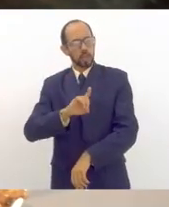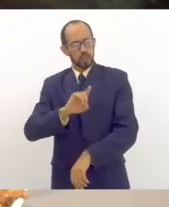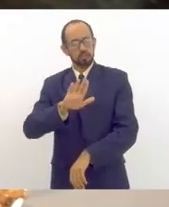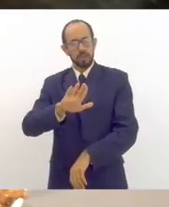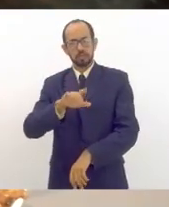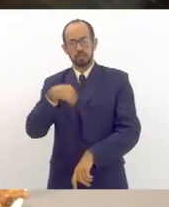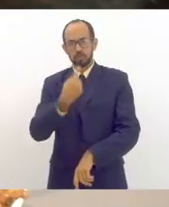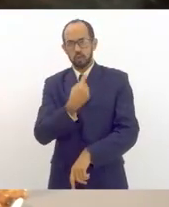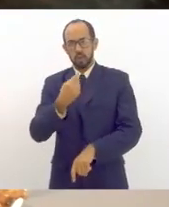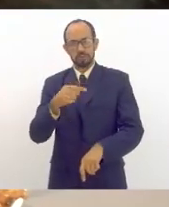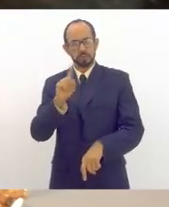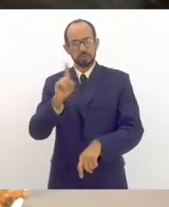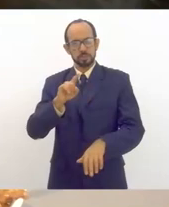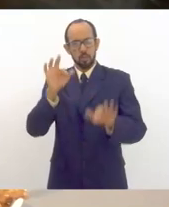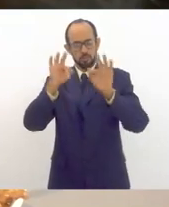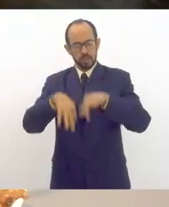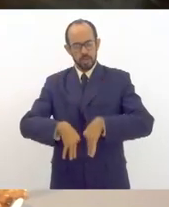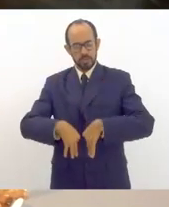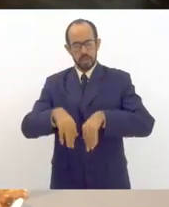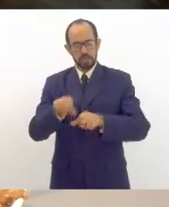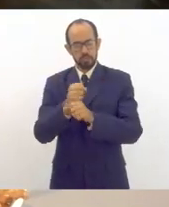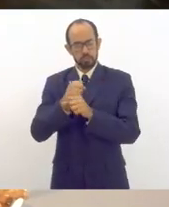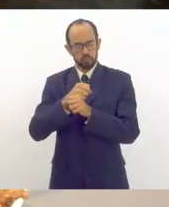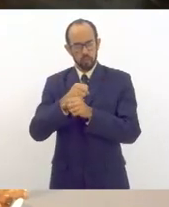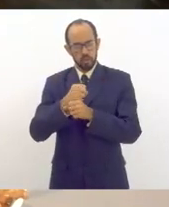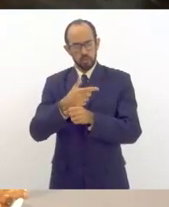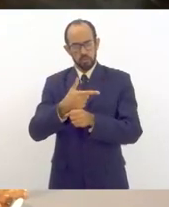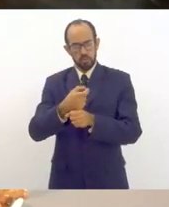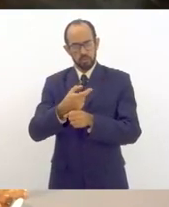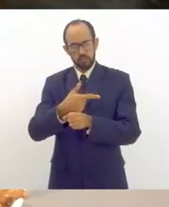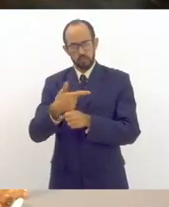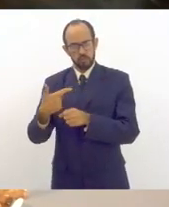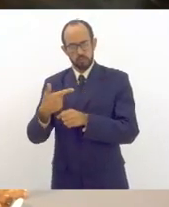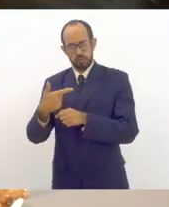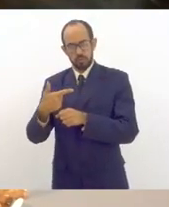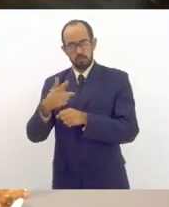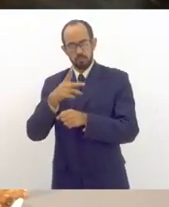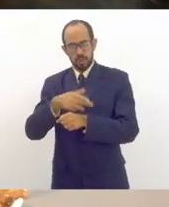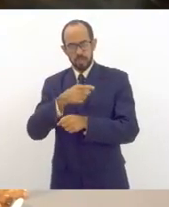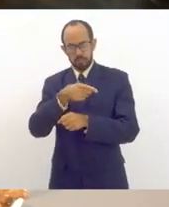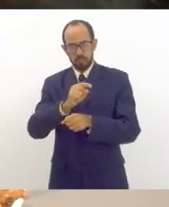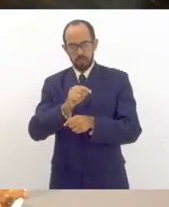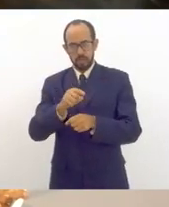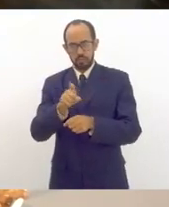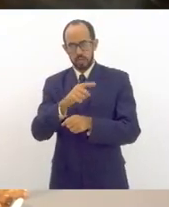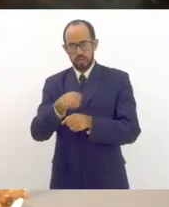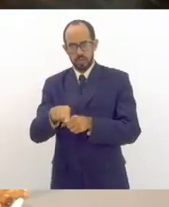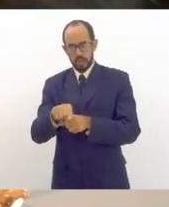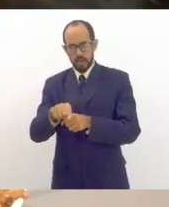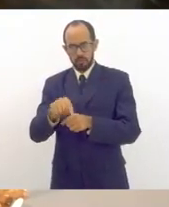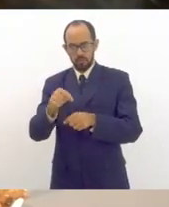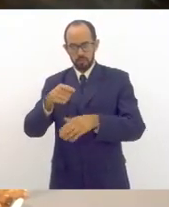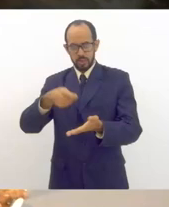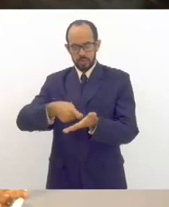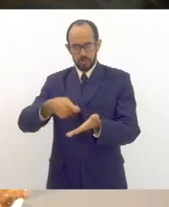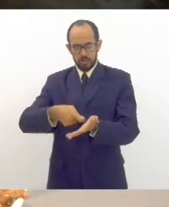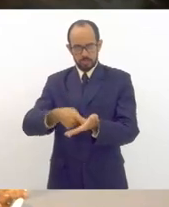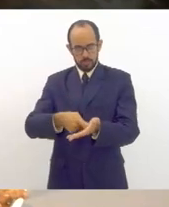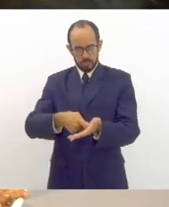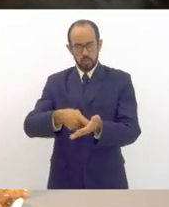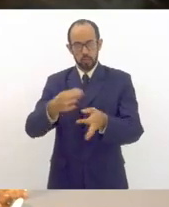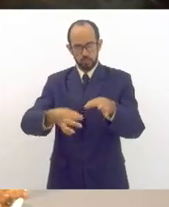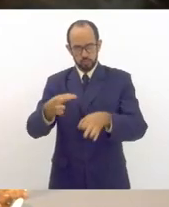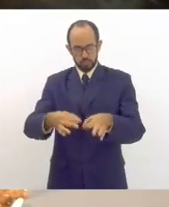encerrasse esse ano, ainda que esteja suspenso por uma determinação judicial, mas a gente tem que definitivamente enfrentar